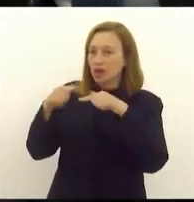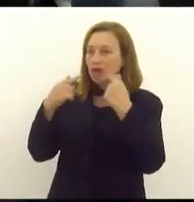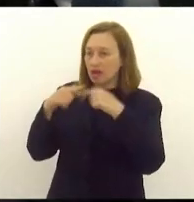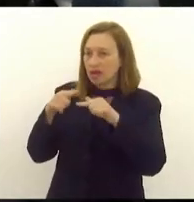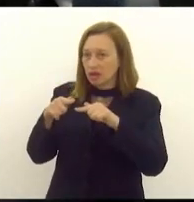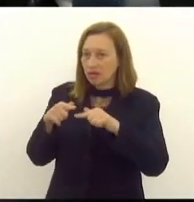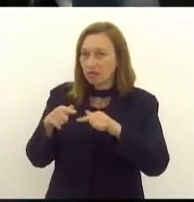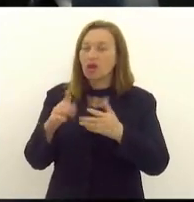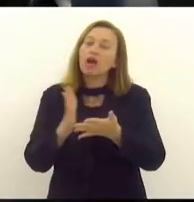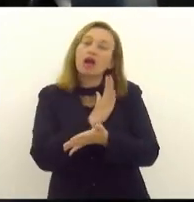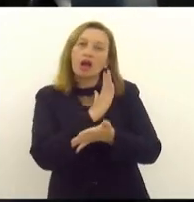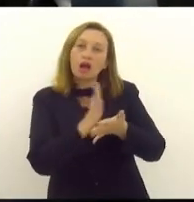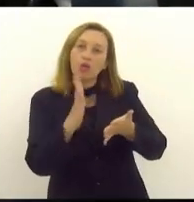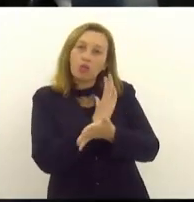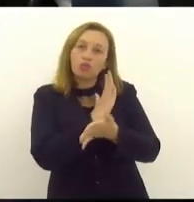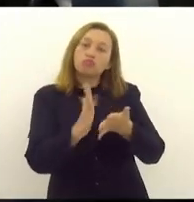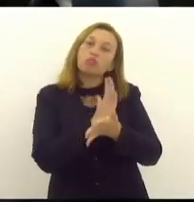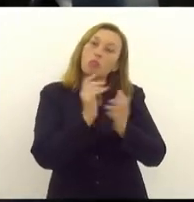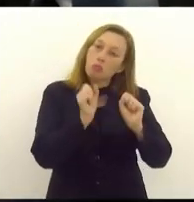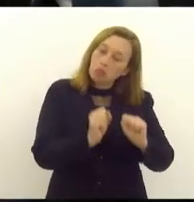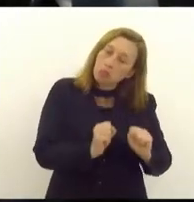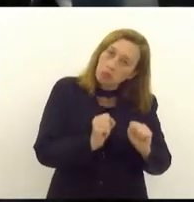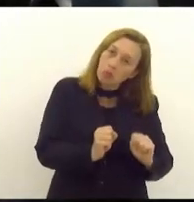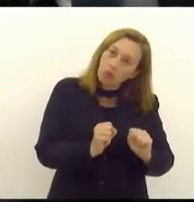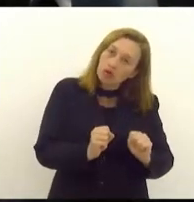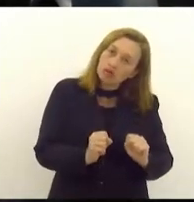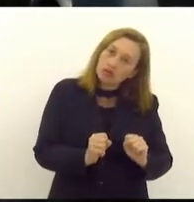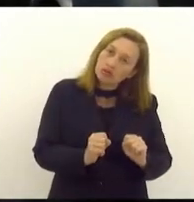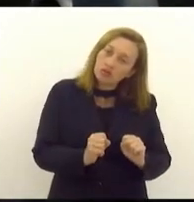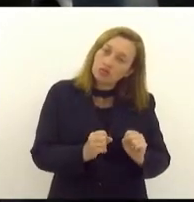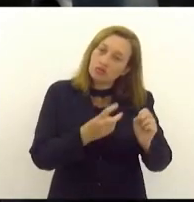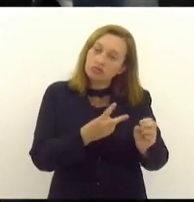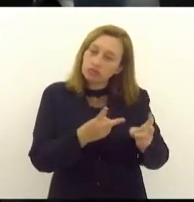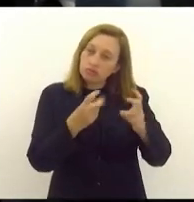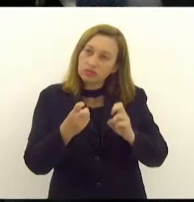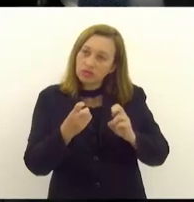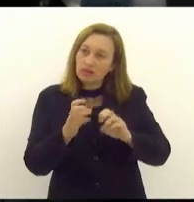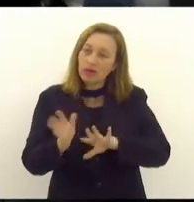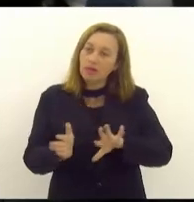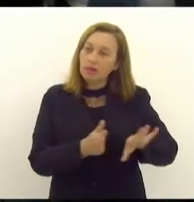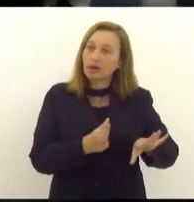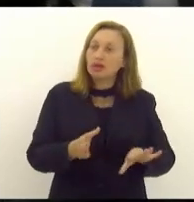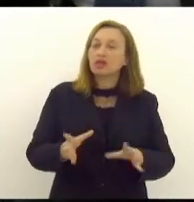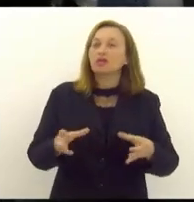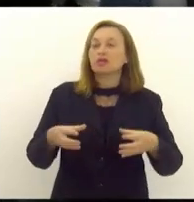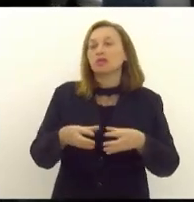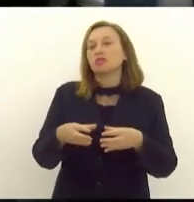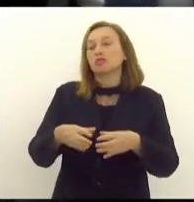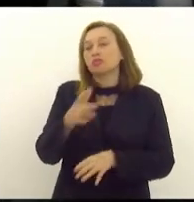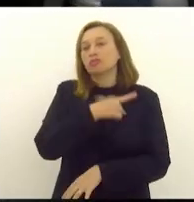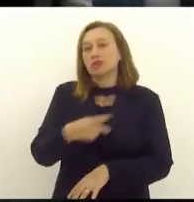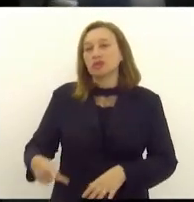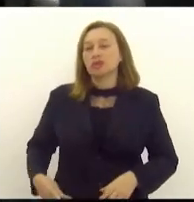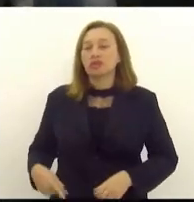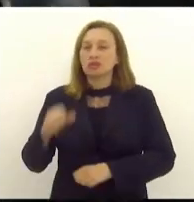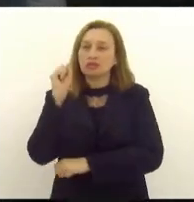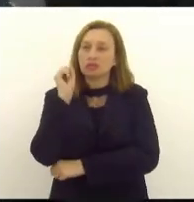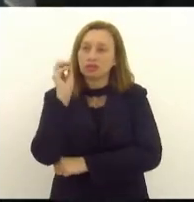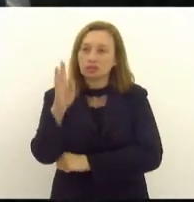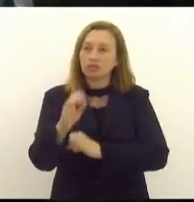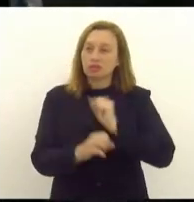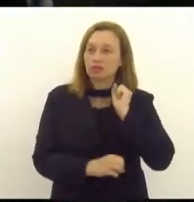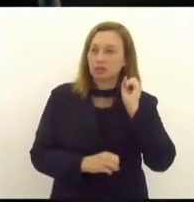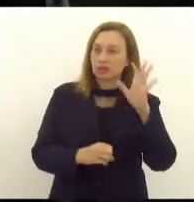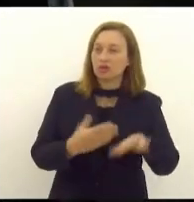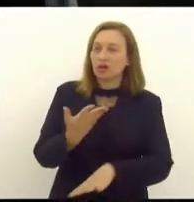alguns até podem chegar perto disso matamos aqui com o presidente da Comissão de Meio Ambiente meu